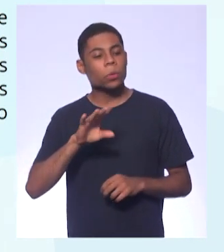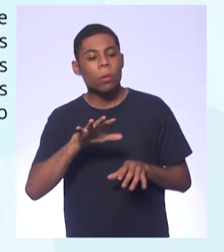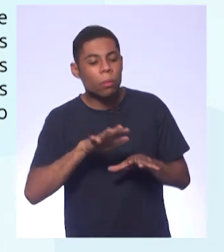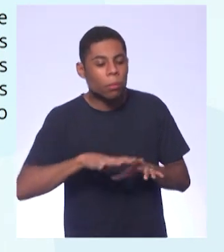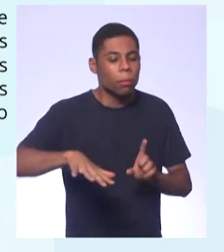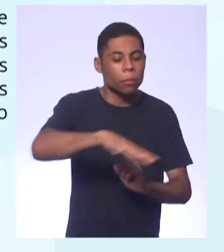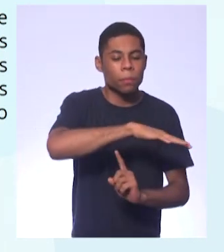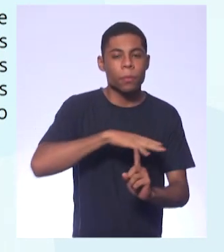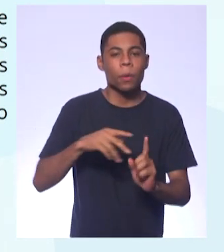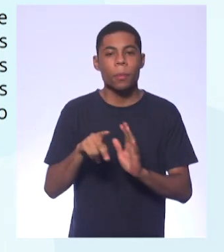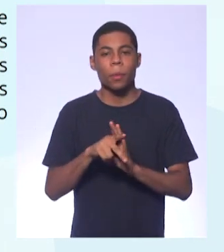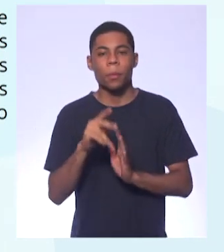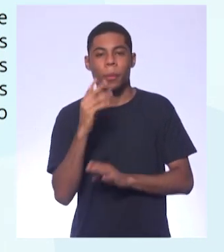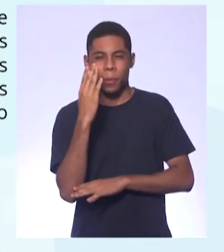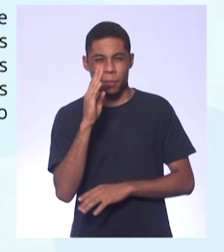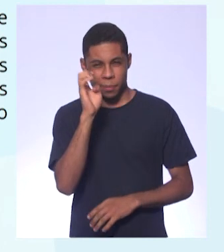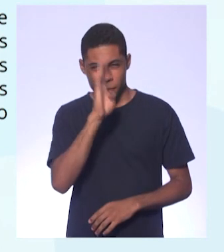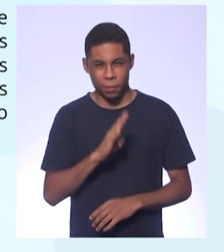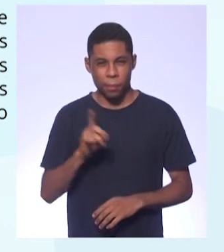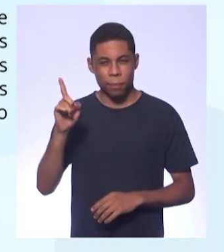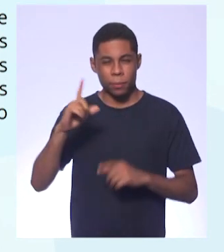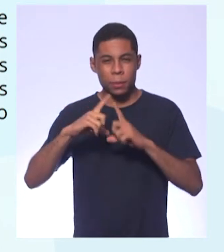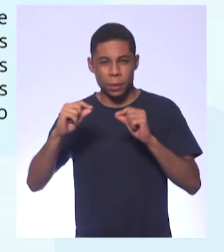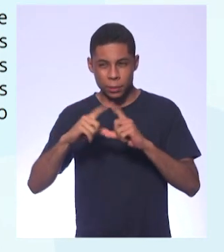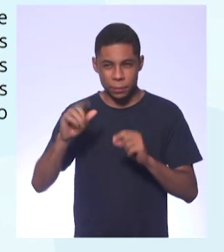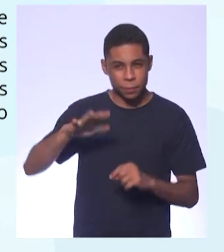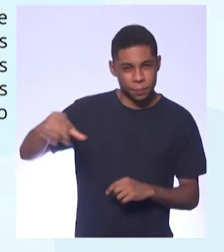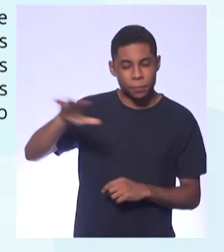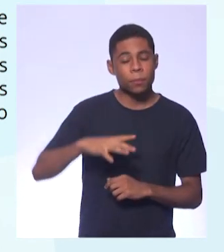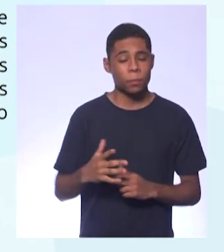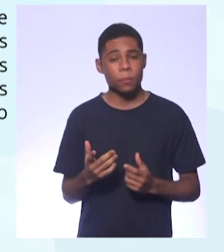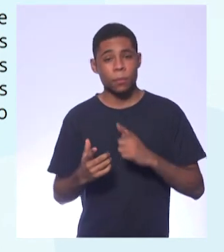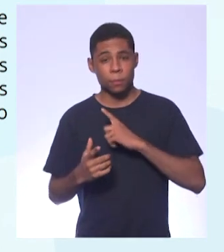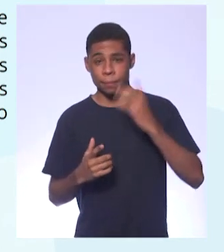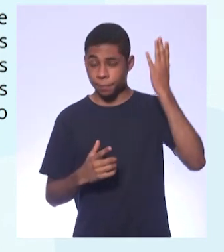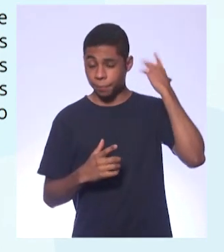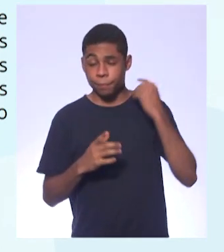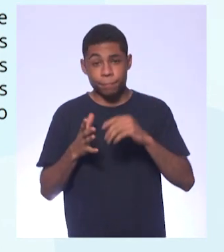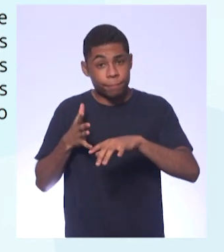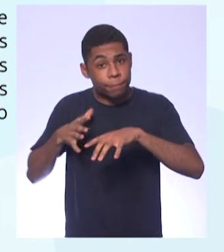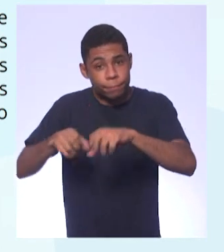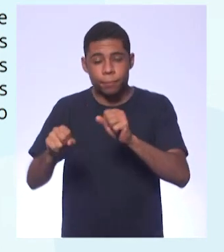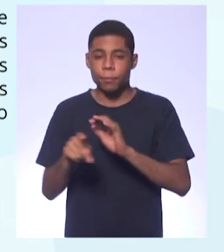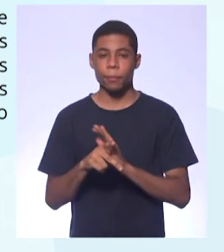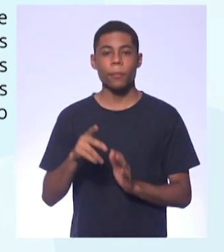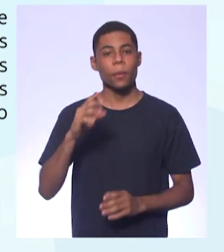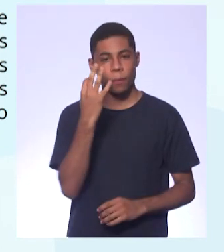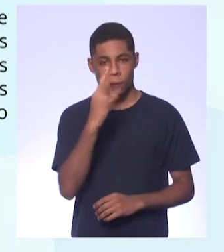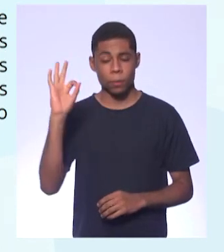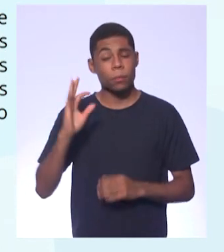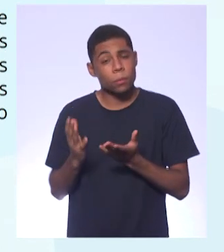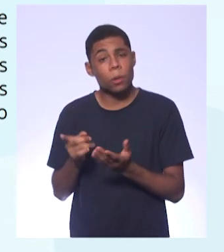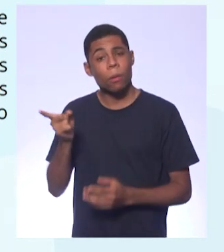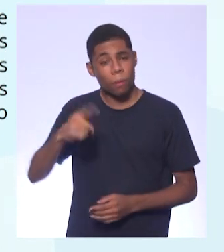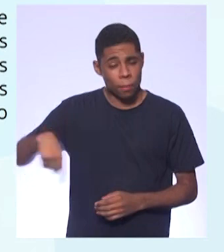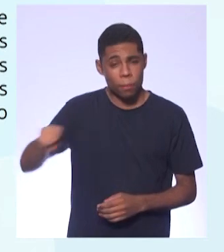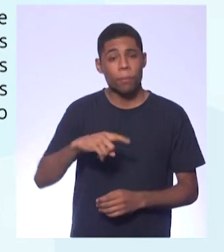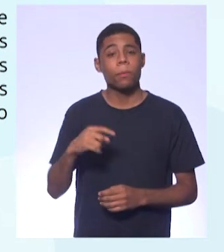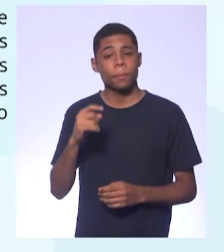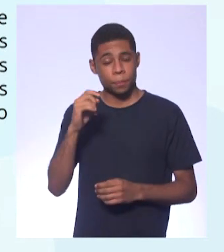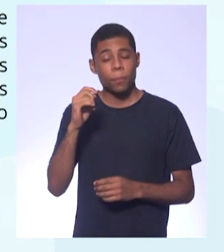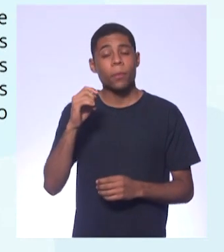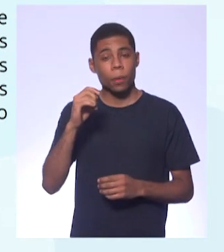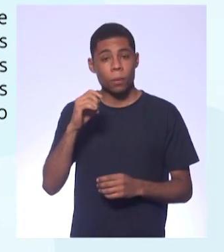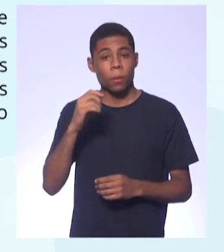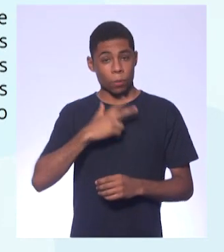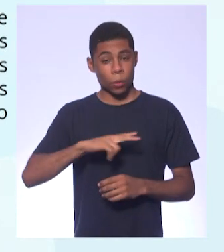né, com o passar do tempo, né, já com as invasões, principalmente aí dos franceses, aí Portugal decidiu povoar, porque